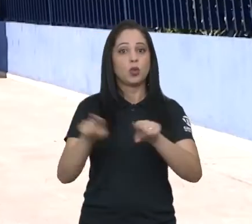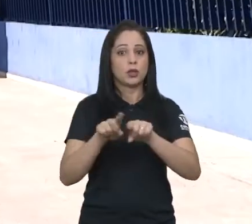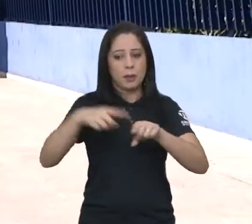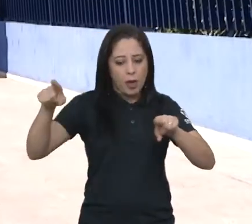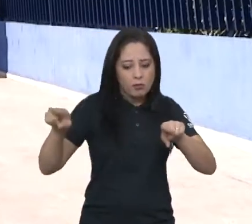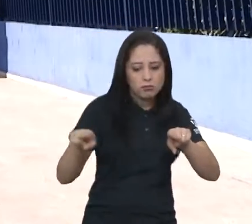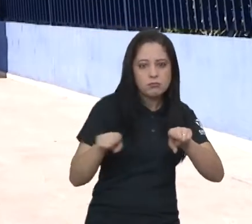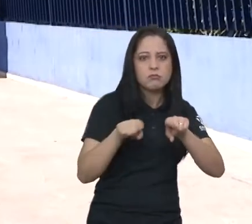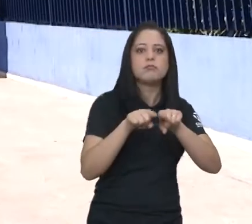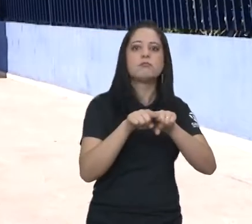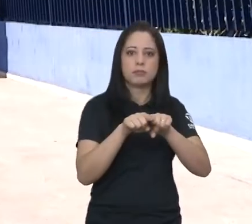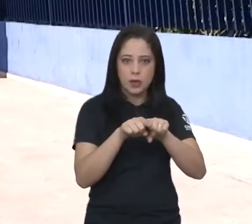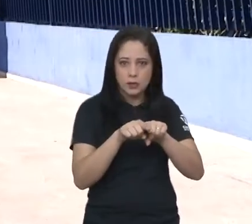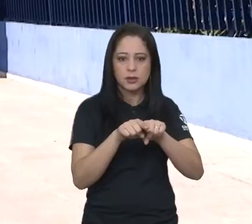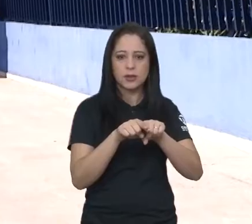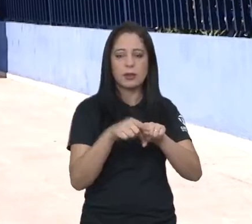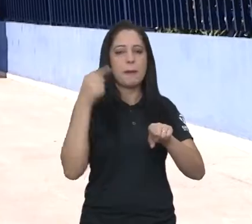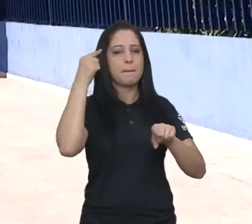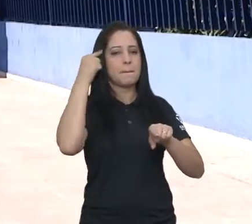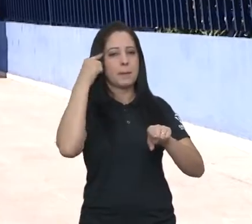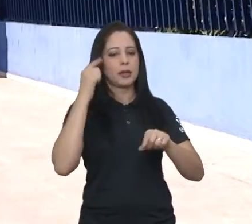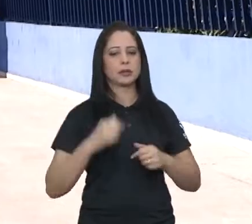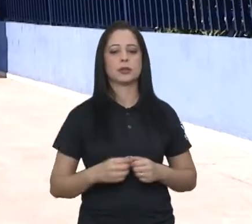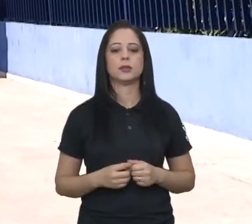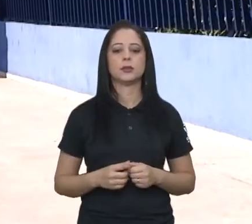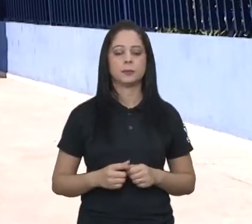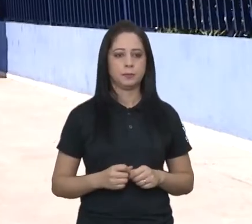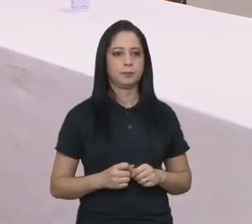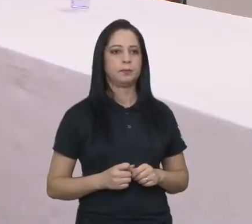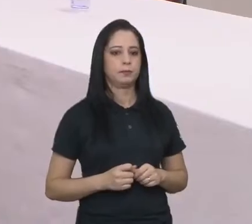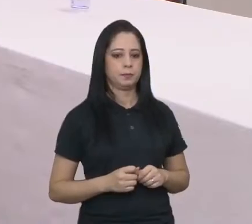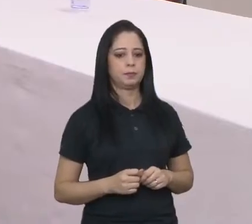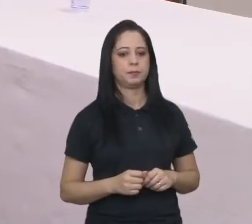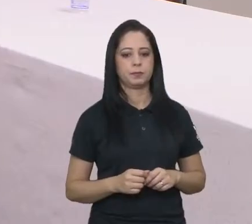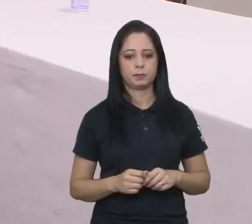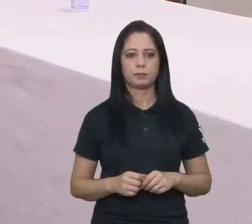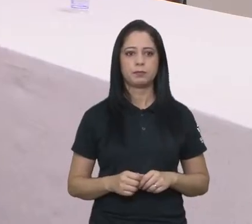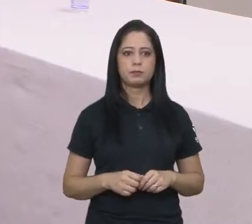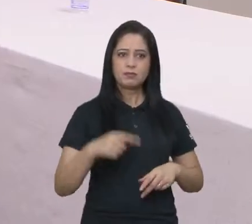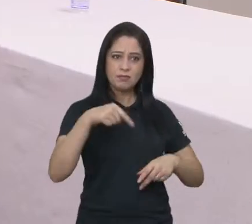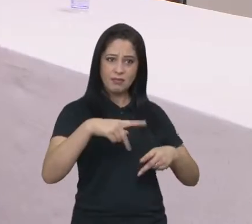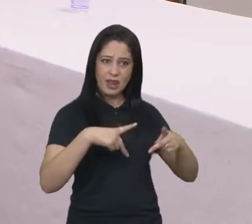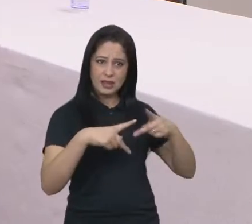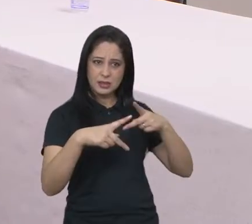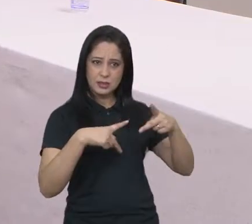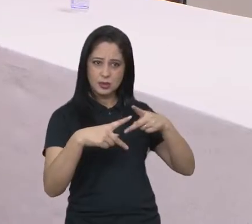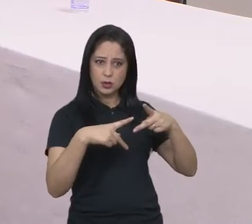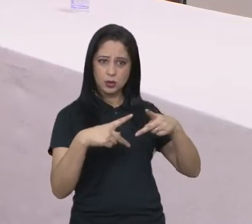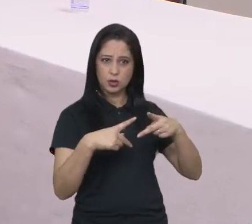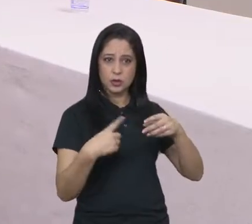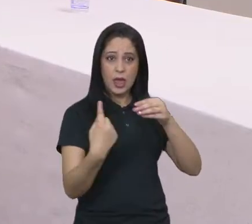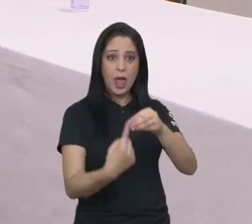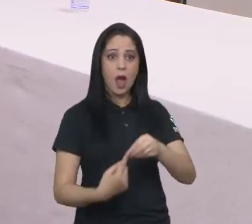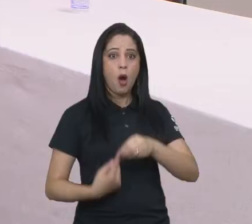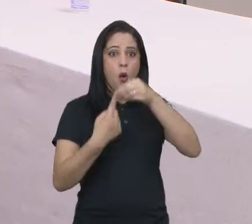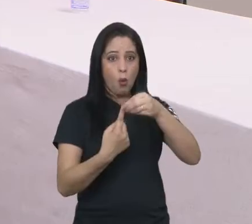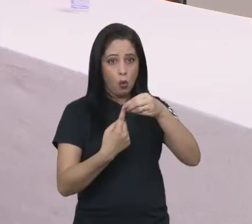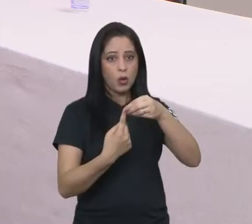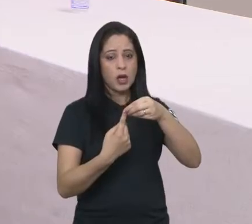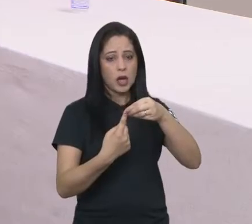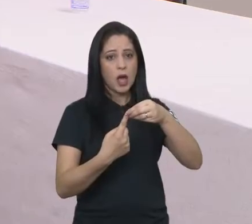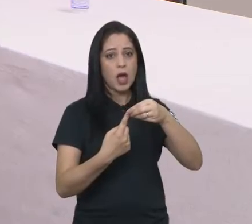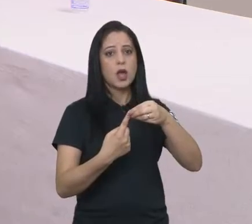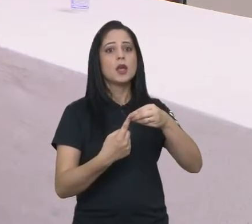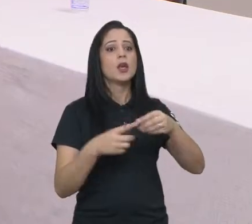coloca em pauta quais devem ser os próximos passos do município. Então, São José hoje é uma das únicas cidades que